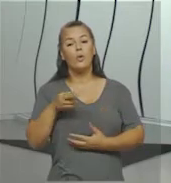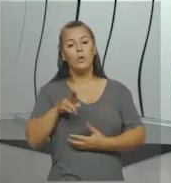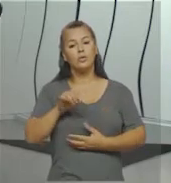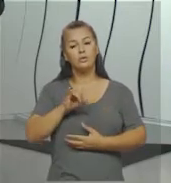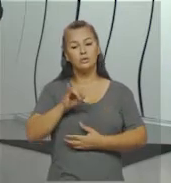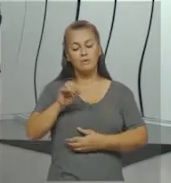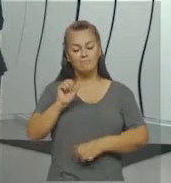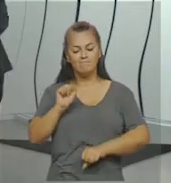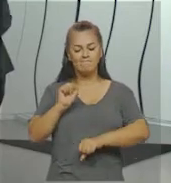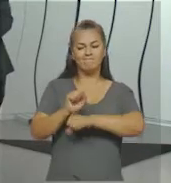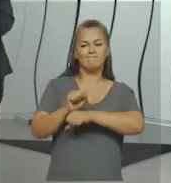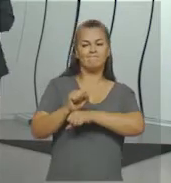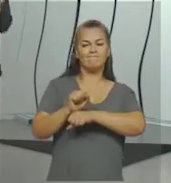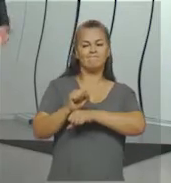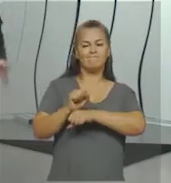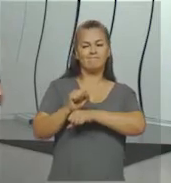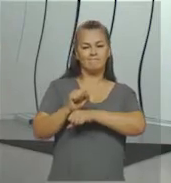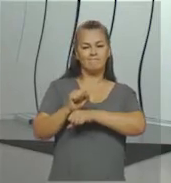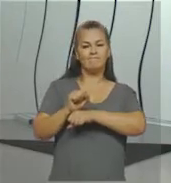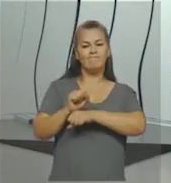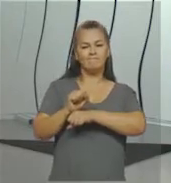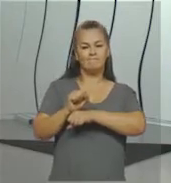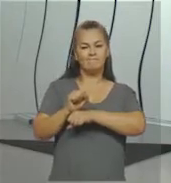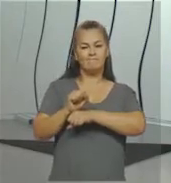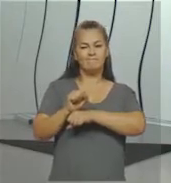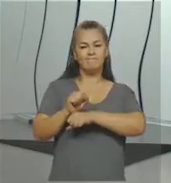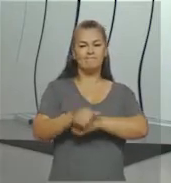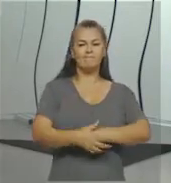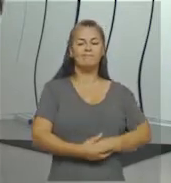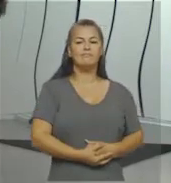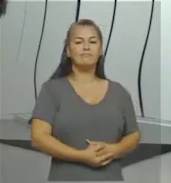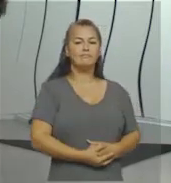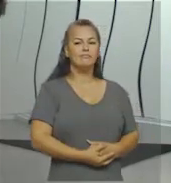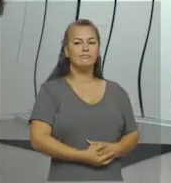vai desestimular, sendo uma droga, então, antagonista.